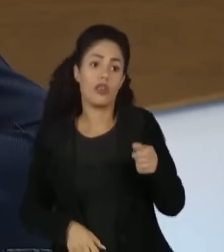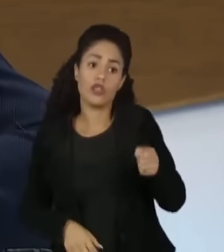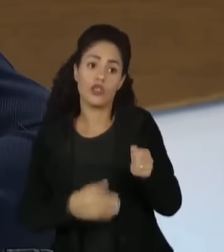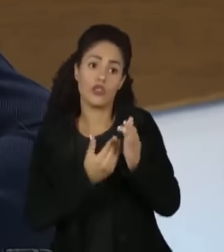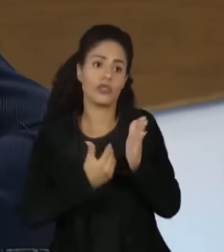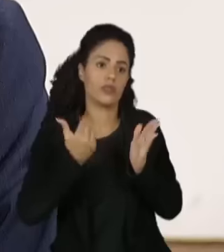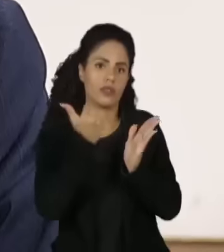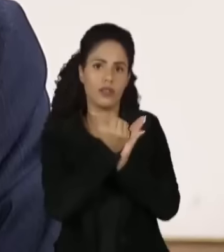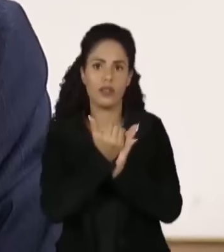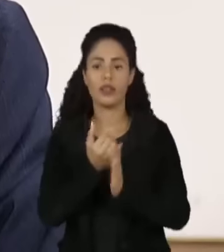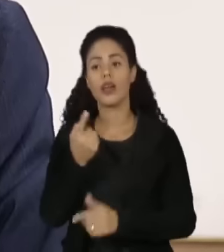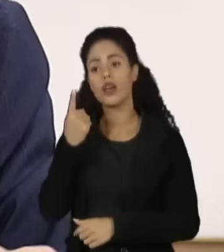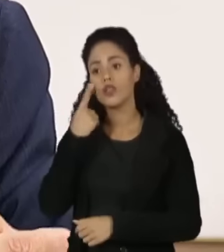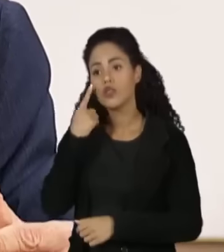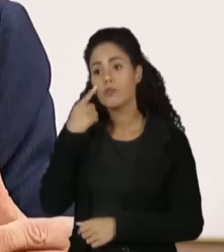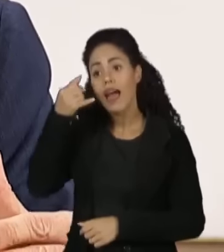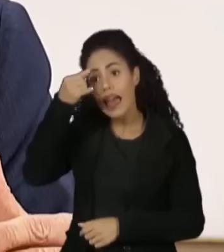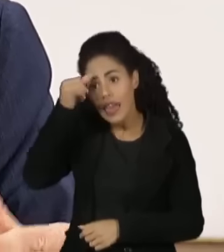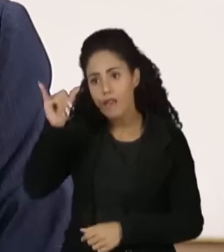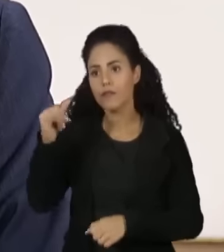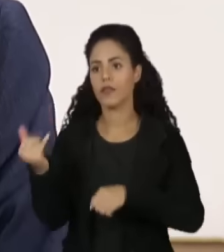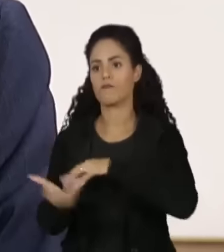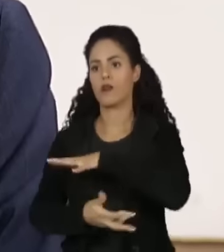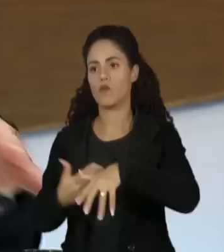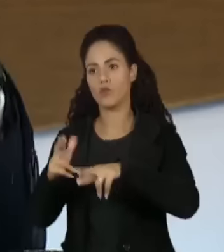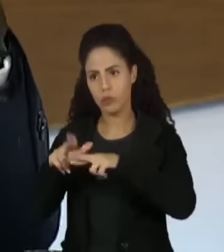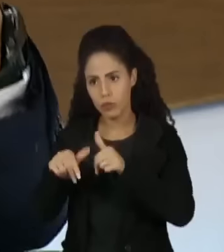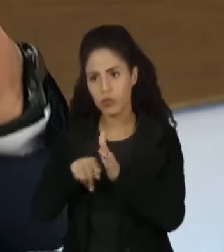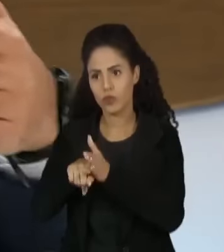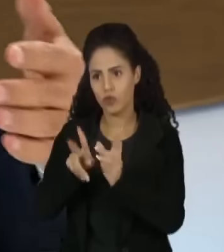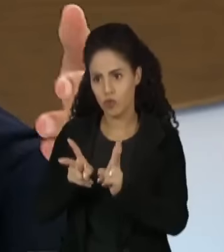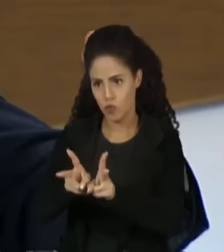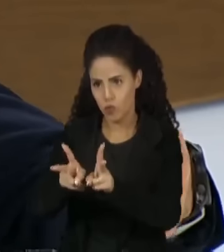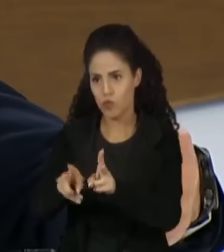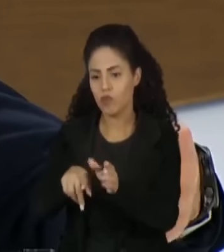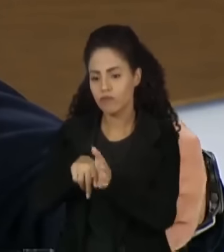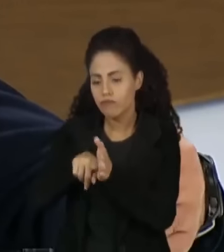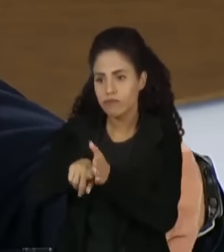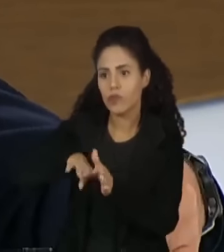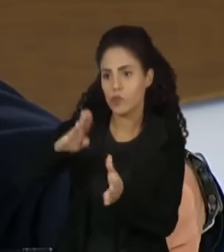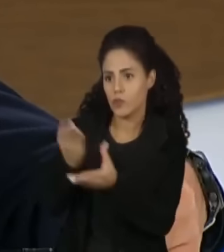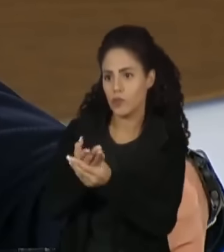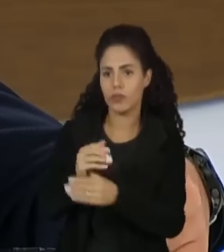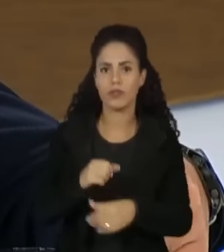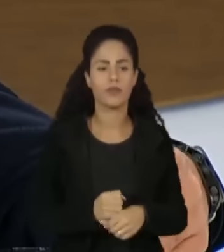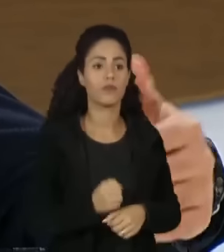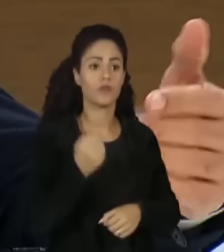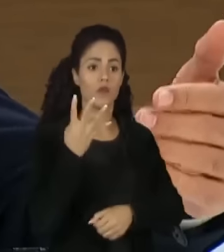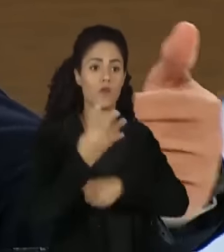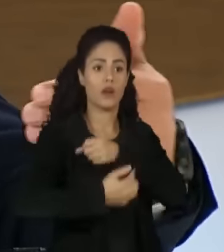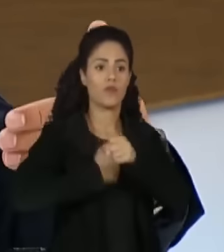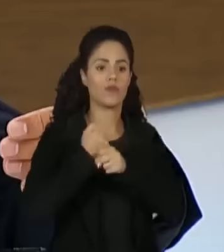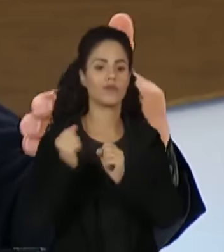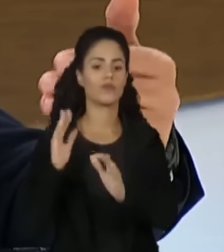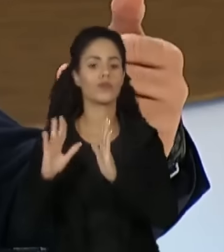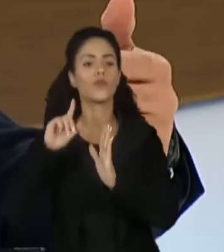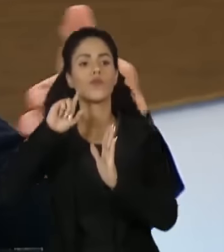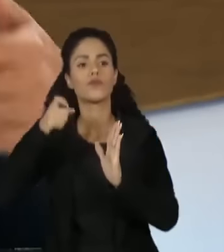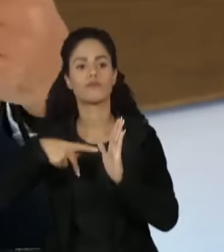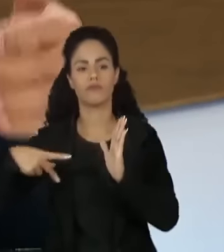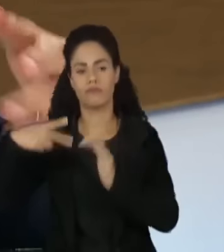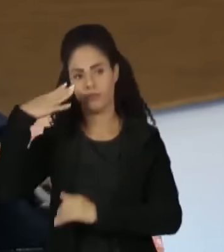para enfrentar um crescimento da extrema-direita. Exato. Mas a gente percebeu isso ao longo dos 4 anos do governo Bolsonaro, em que o